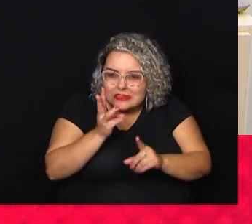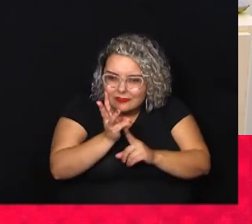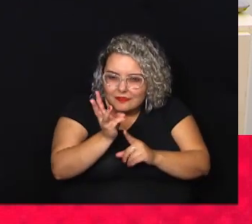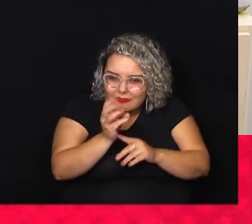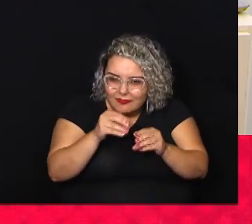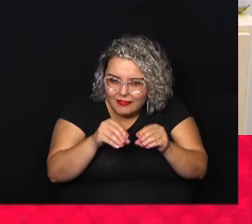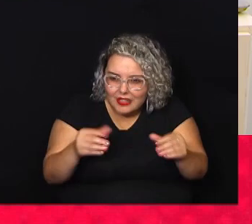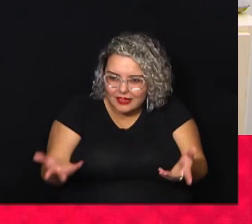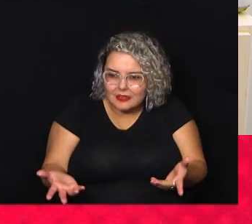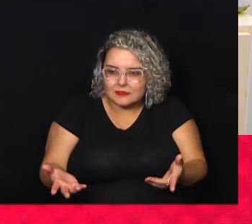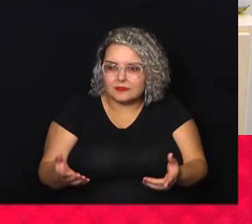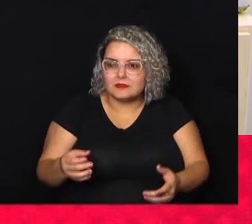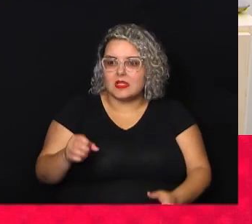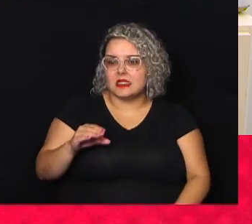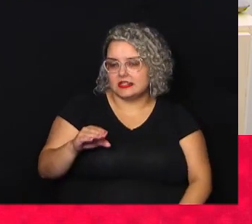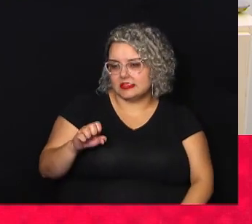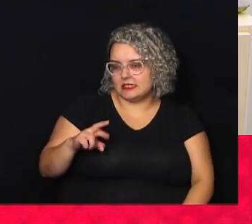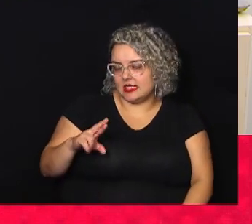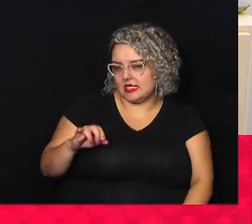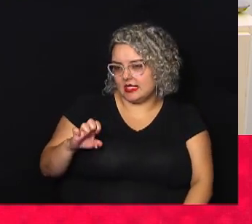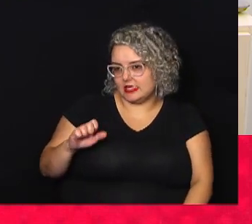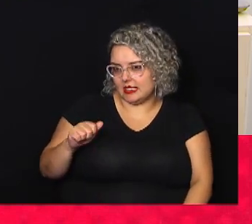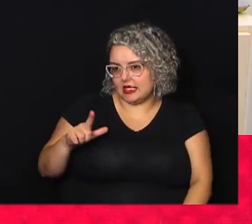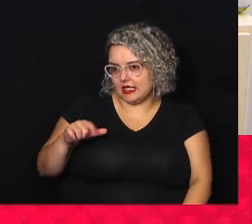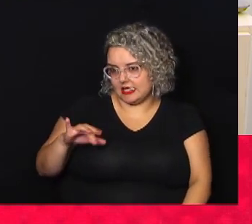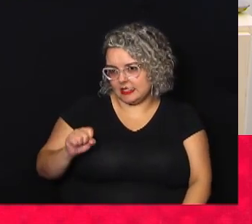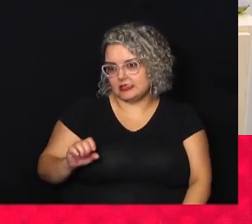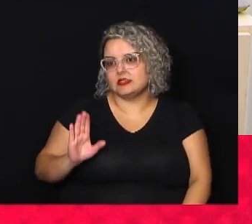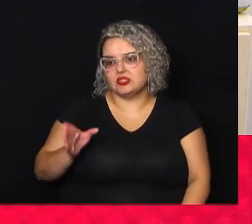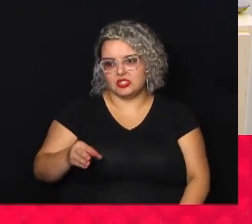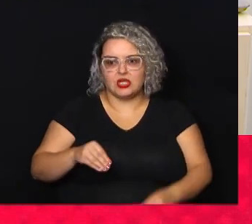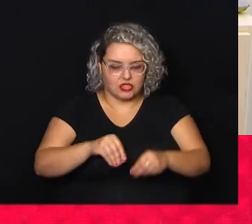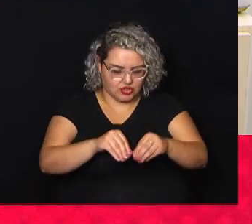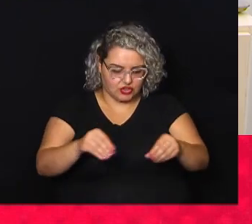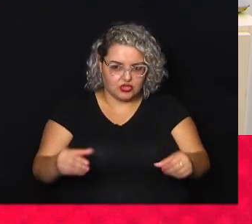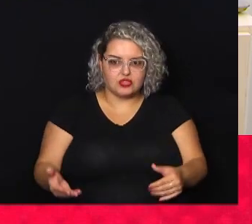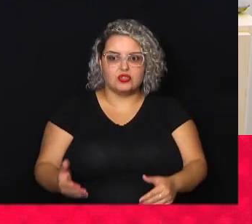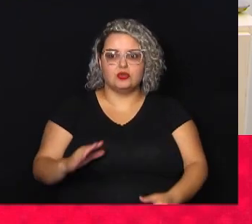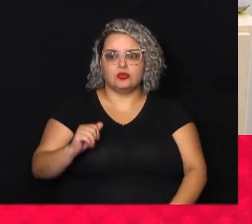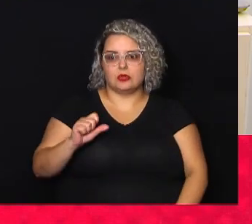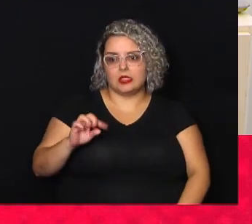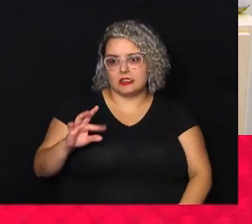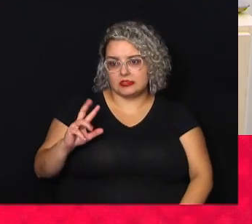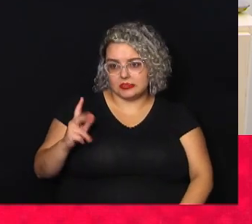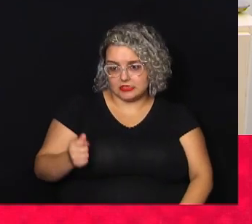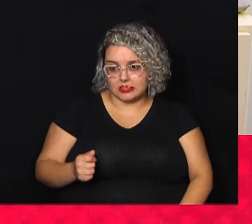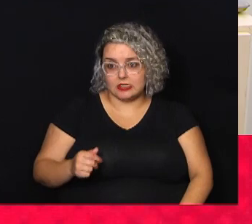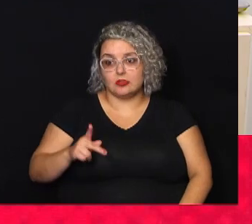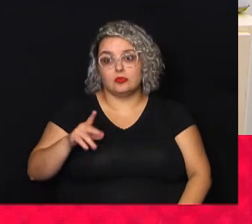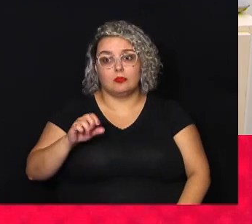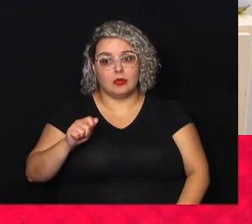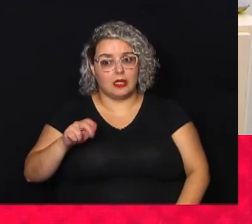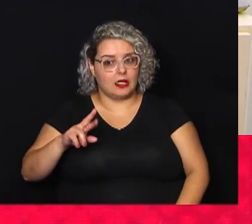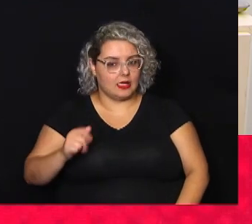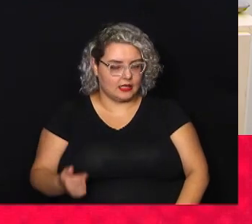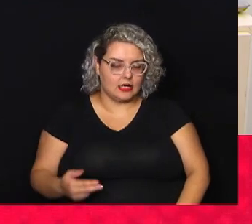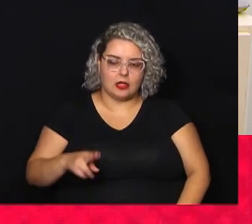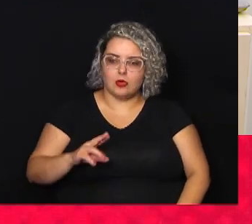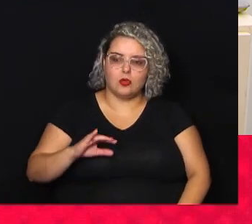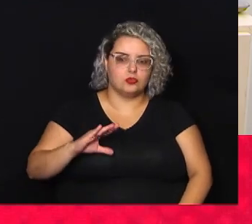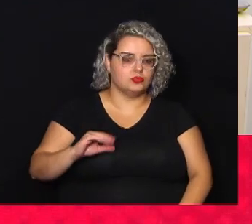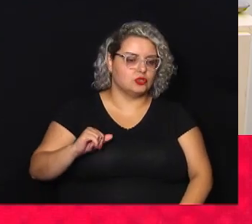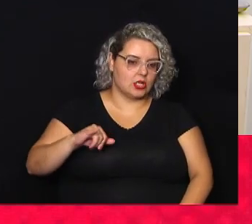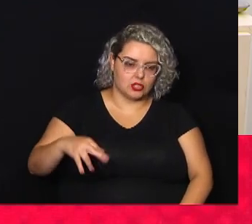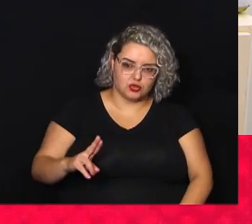em formato de farinha. Sim. Nessas casas cerealistas, já vendem no formato de farinha de castanha do Pará ou castanha de